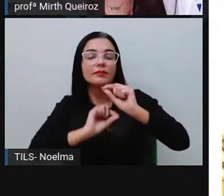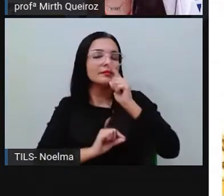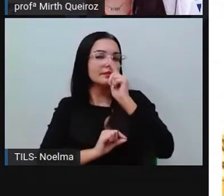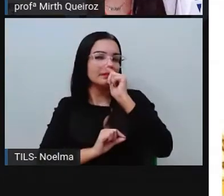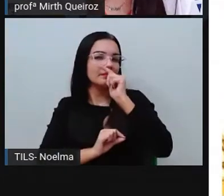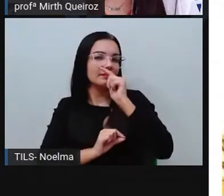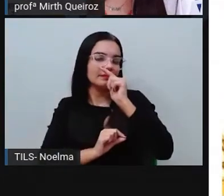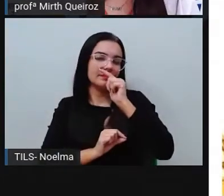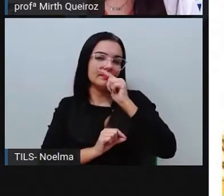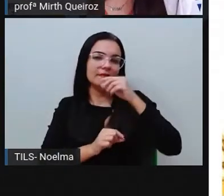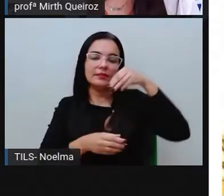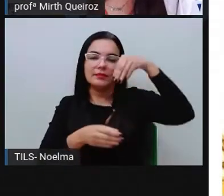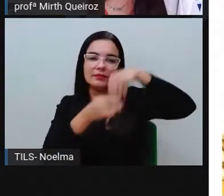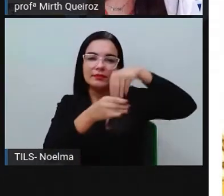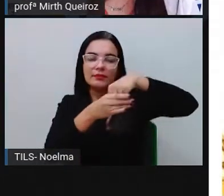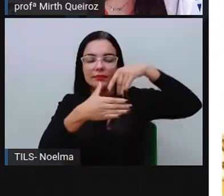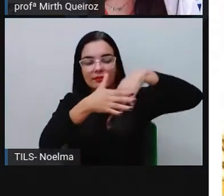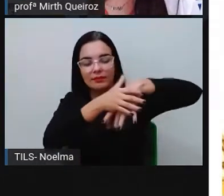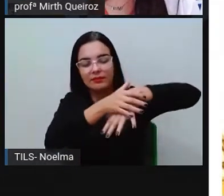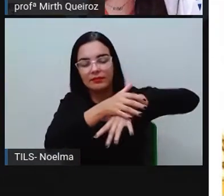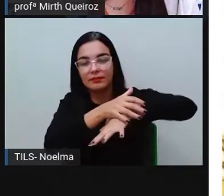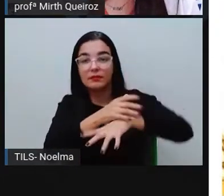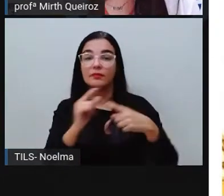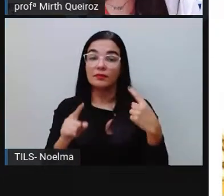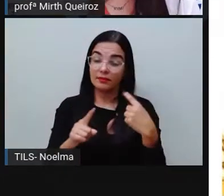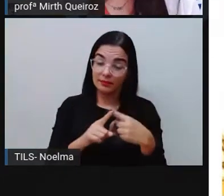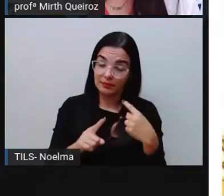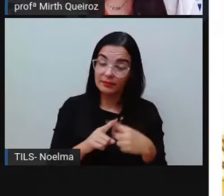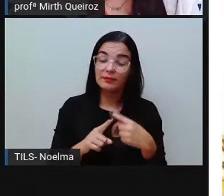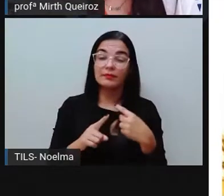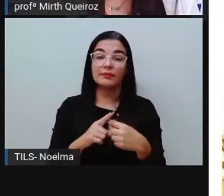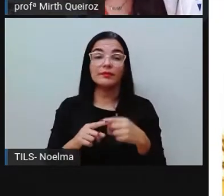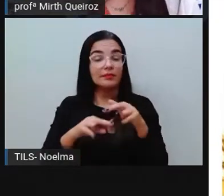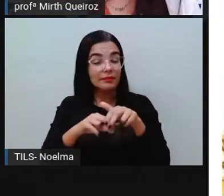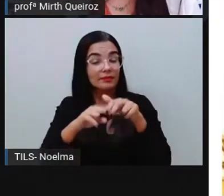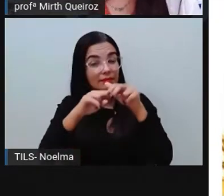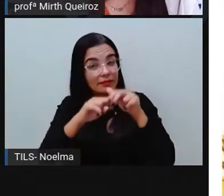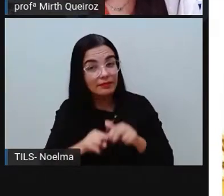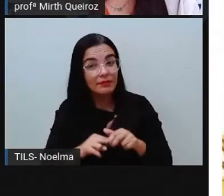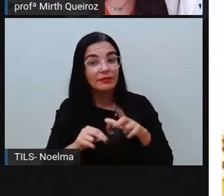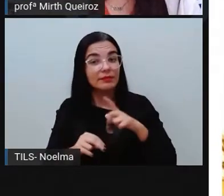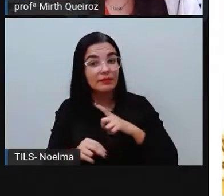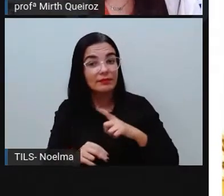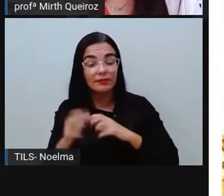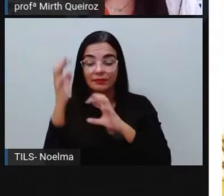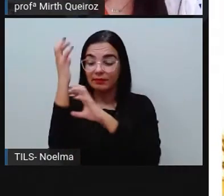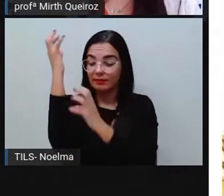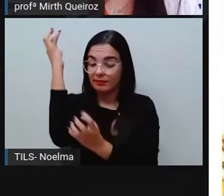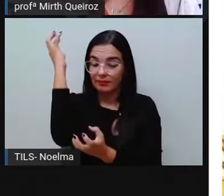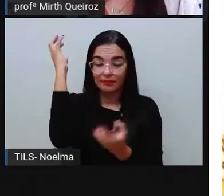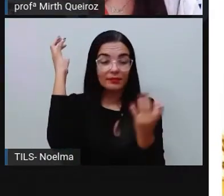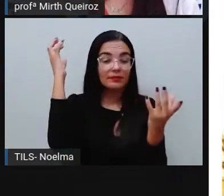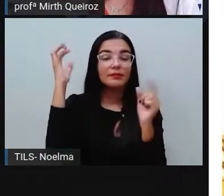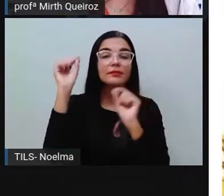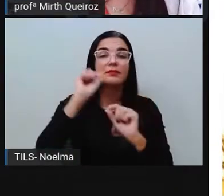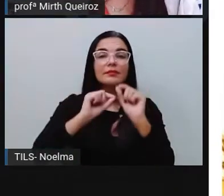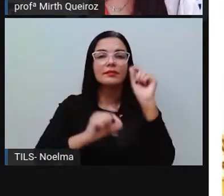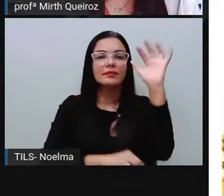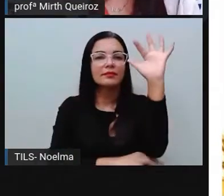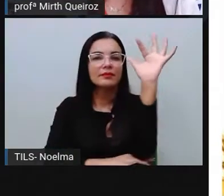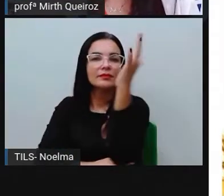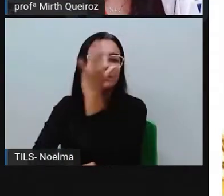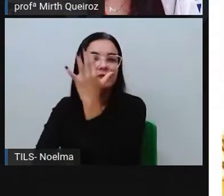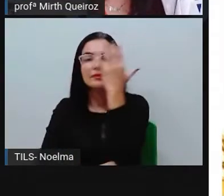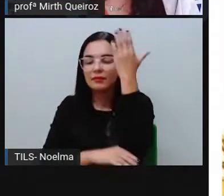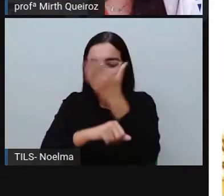a caatinga tem esse nome, né, por significar aí floresta branca, falta do verde, né, uma vez que